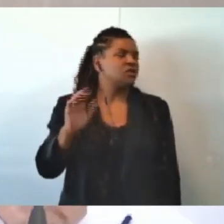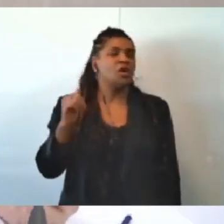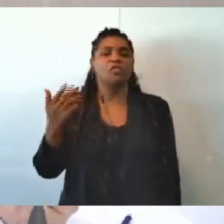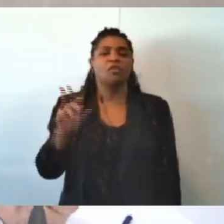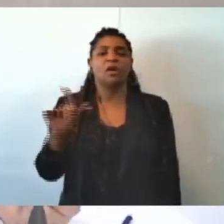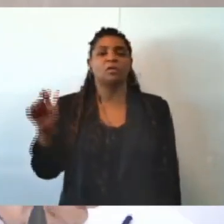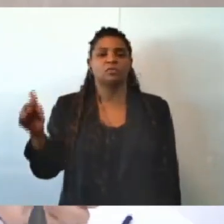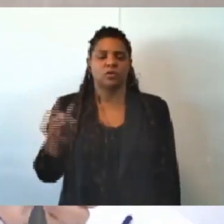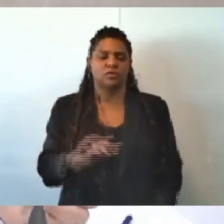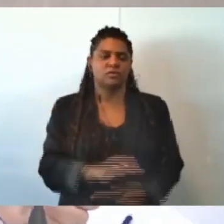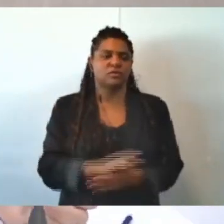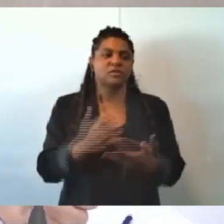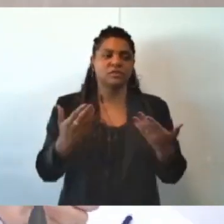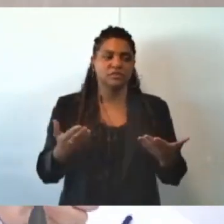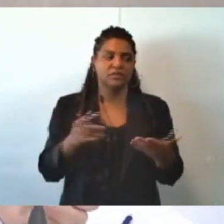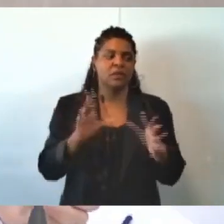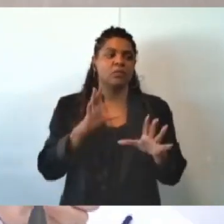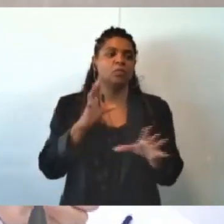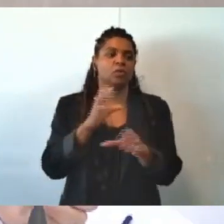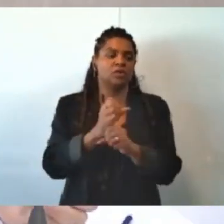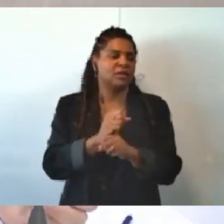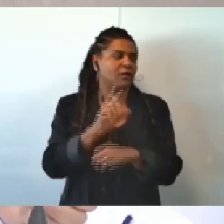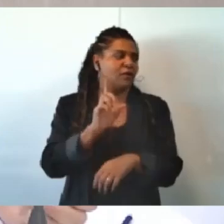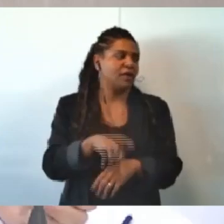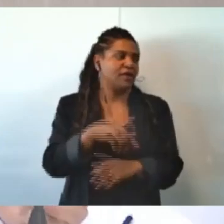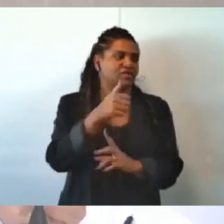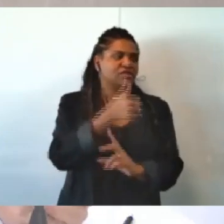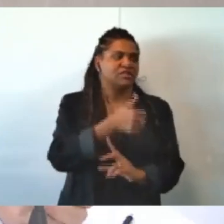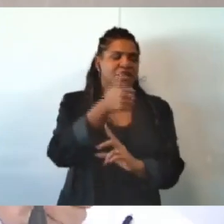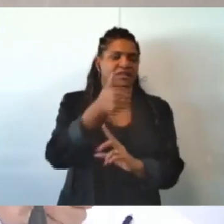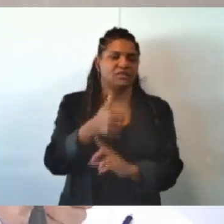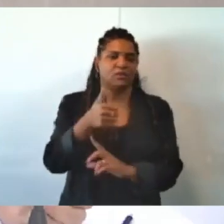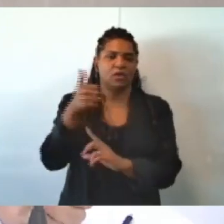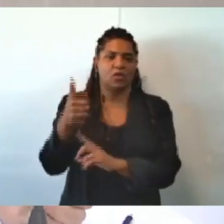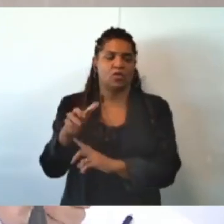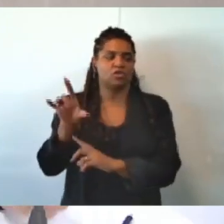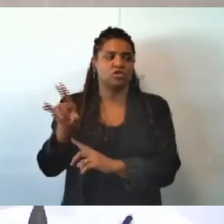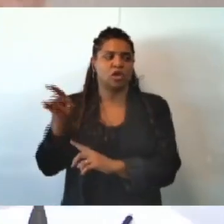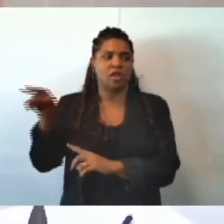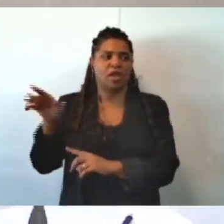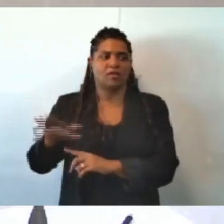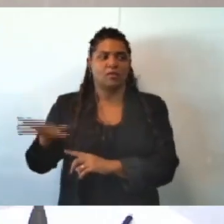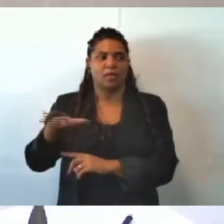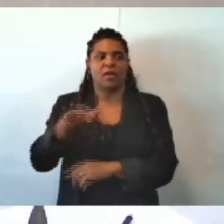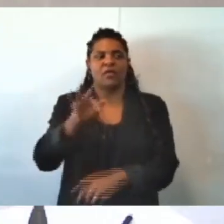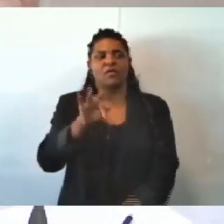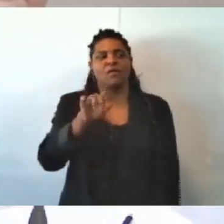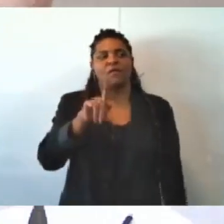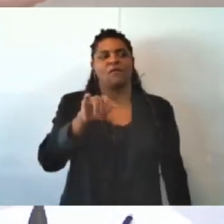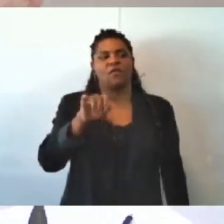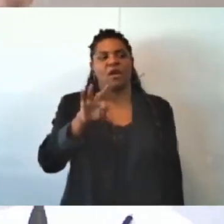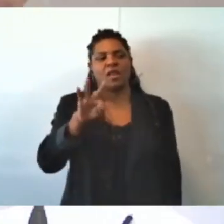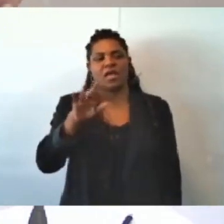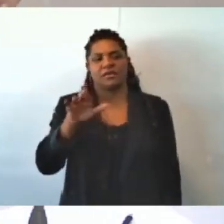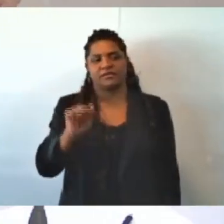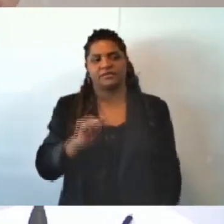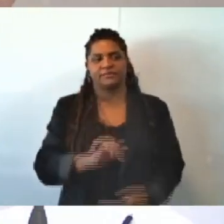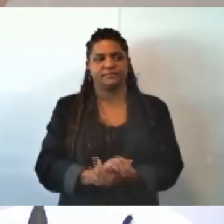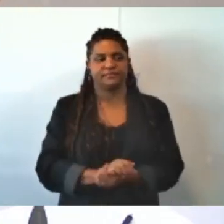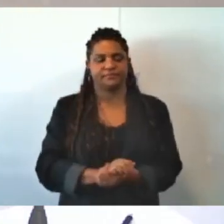imóveis tombados só no Floresta. Então, assim, um outro